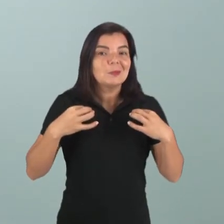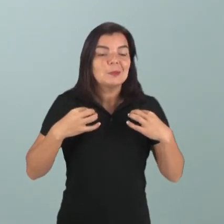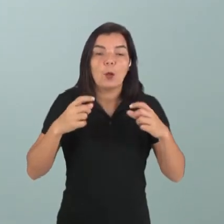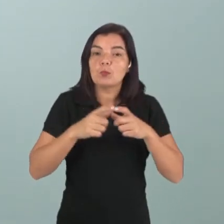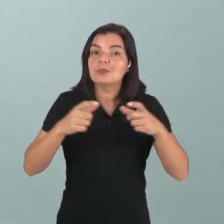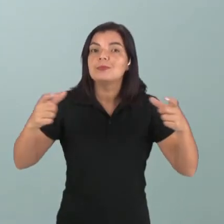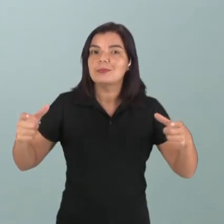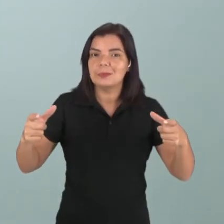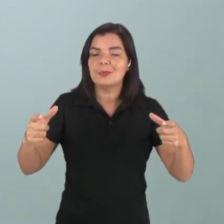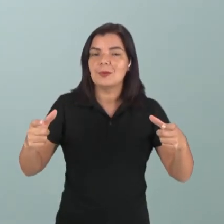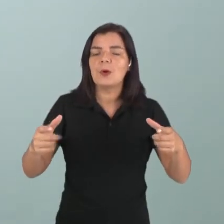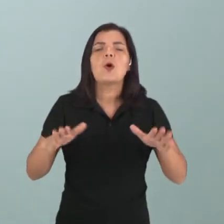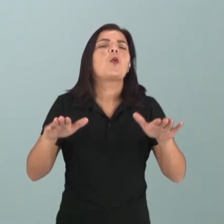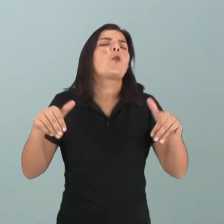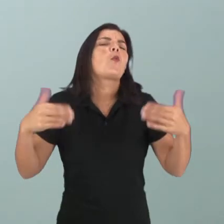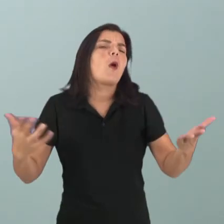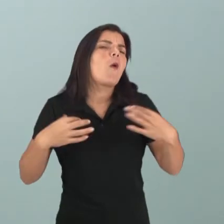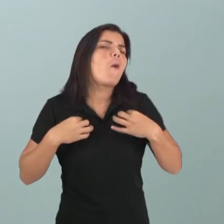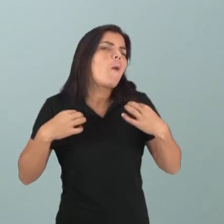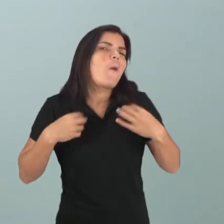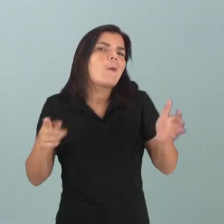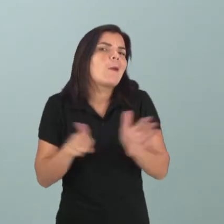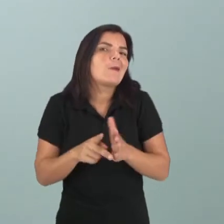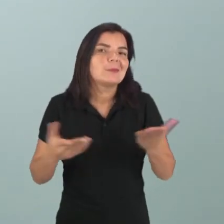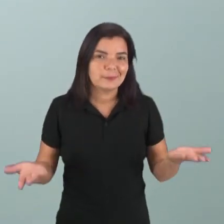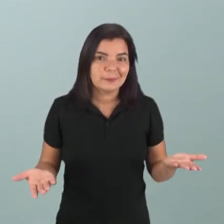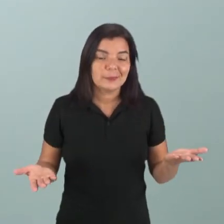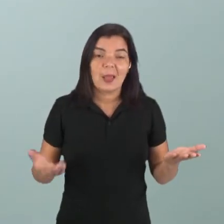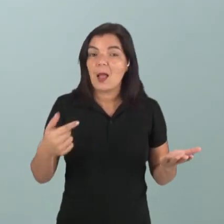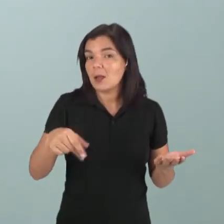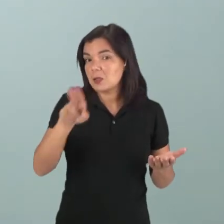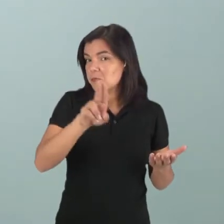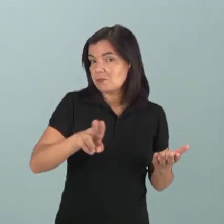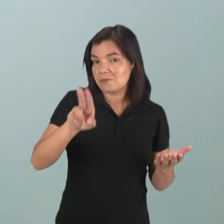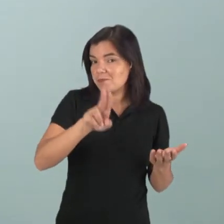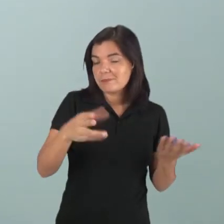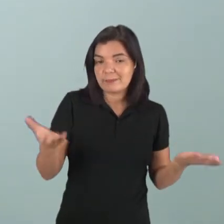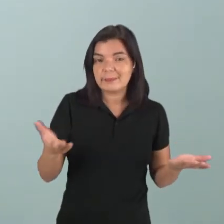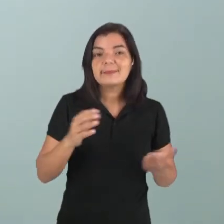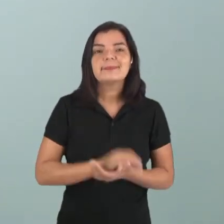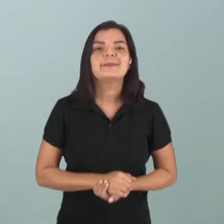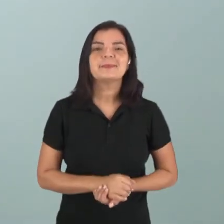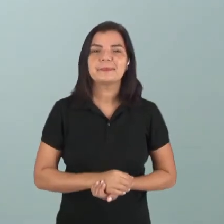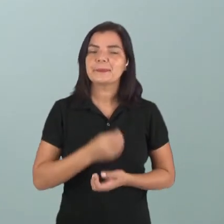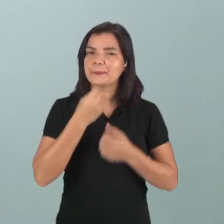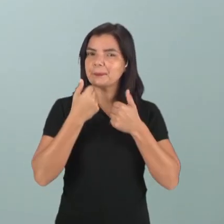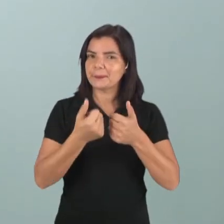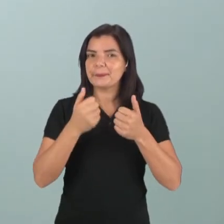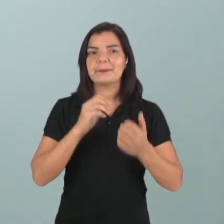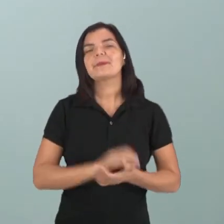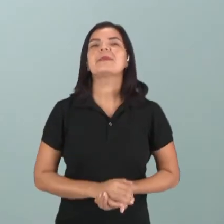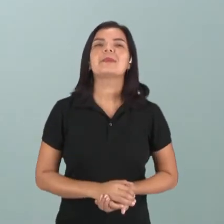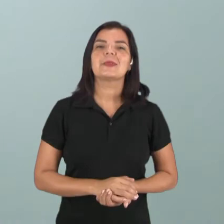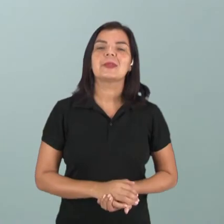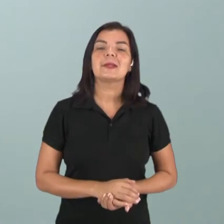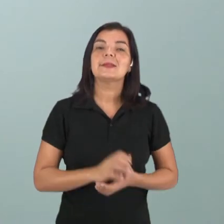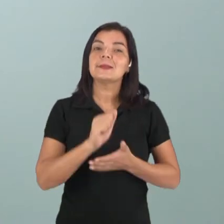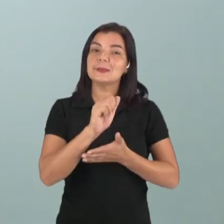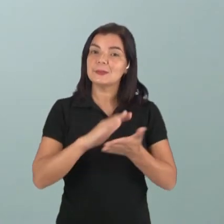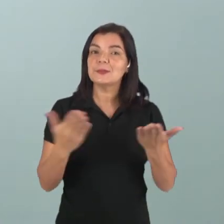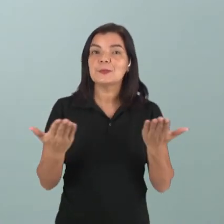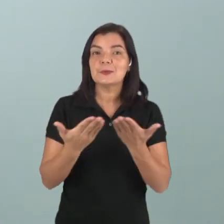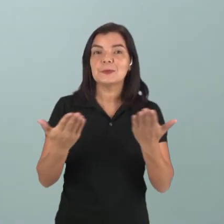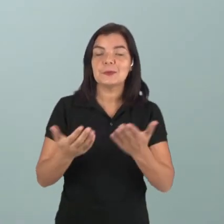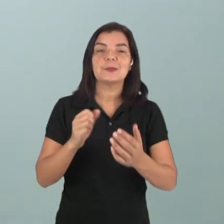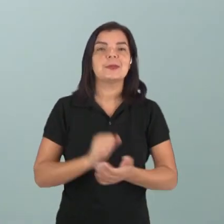muito amplo. Então, que roupas especificamente? Né? Aquelas que você não usa, tá bom? Então, essa foi a atividade de